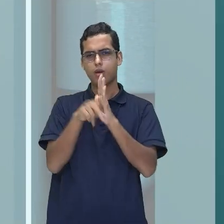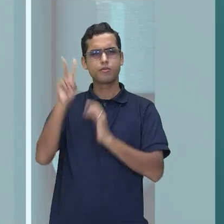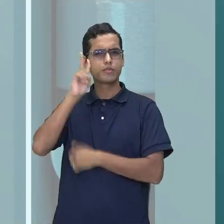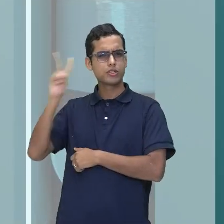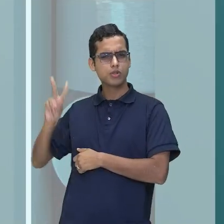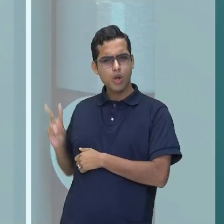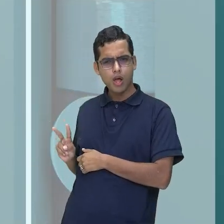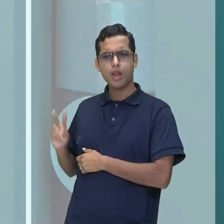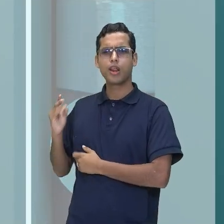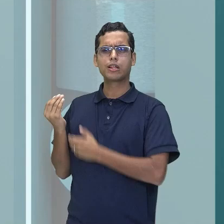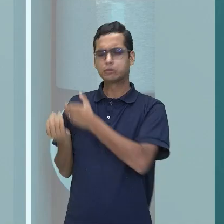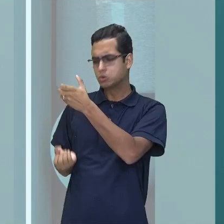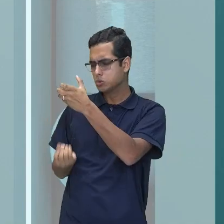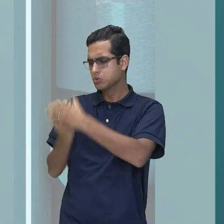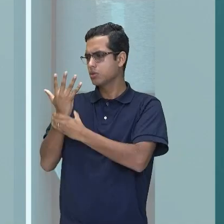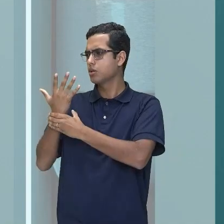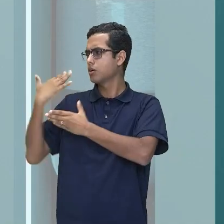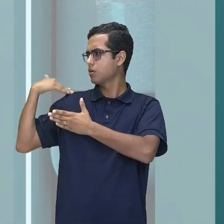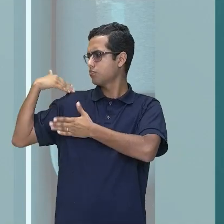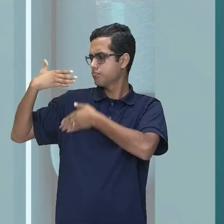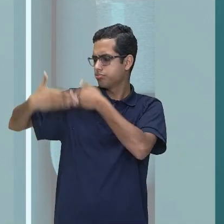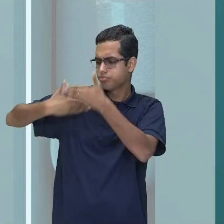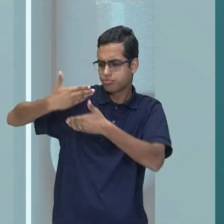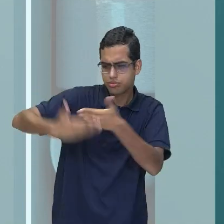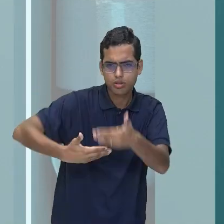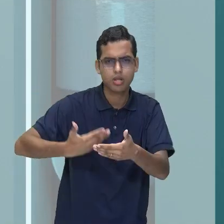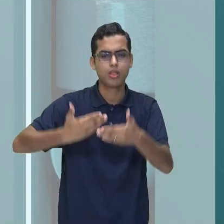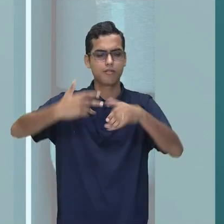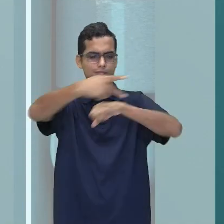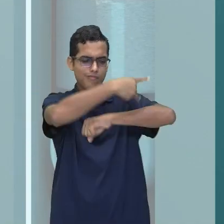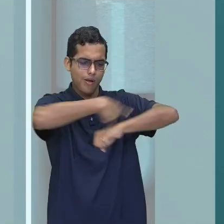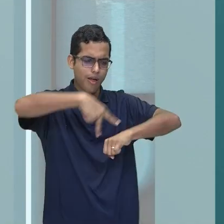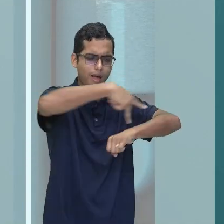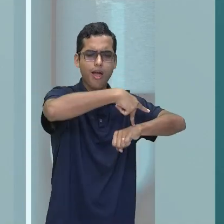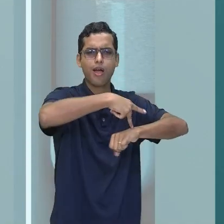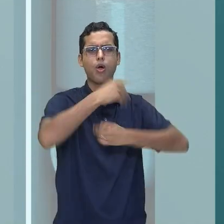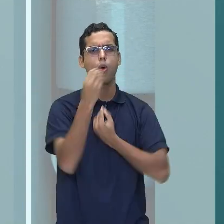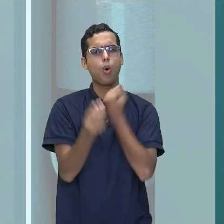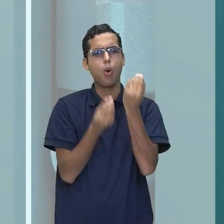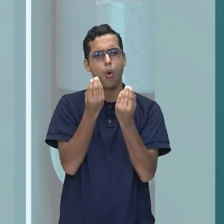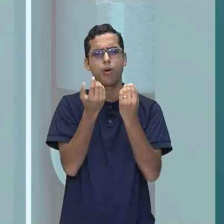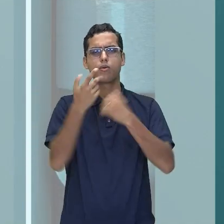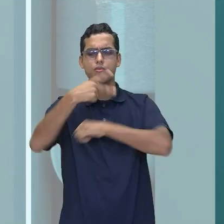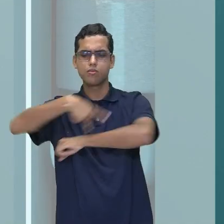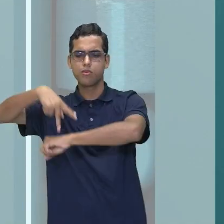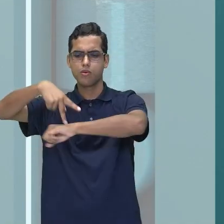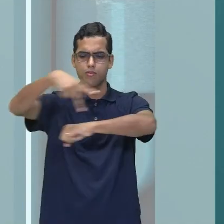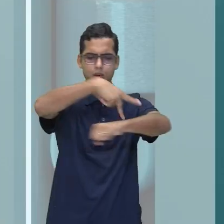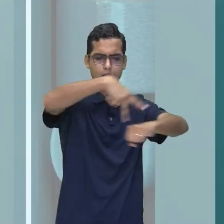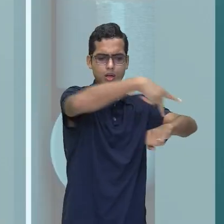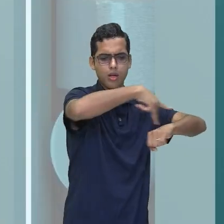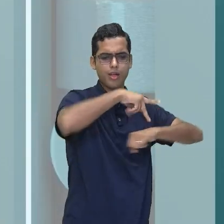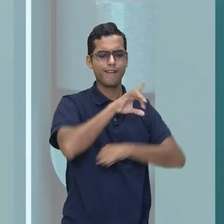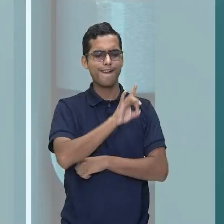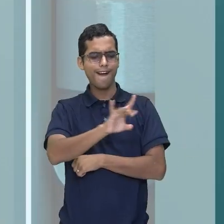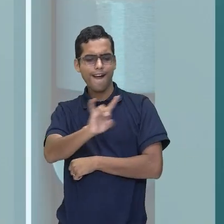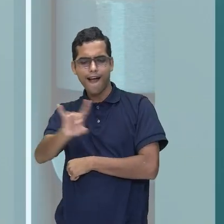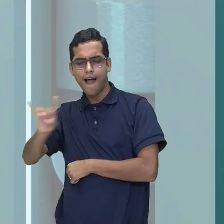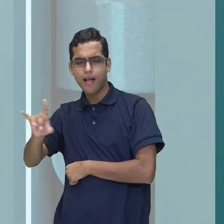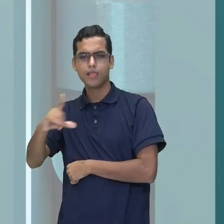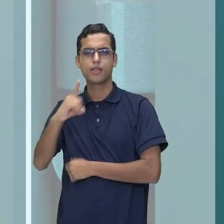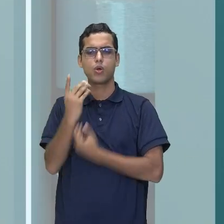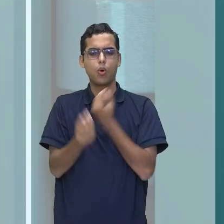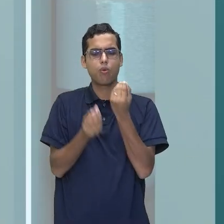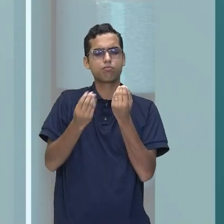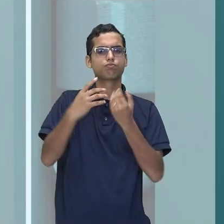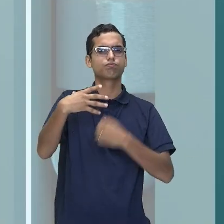surgiu, também como que ela se dá no país e em outros países, mas a gente precisa restringir mais